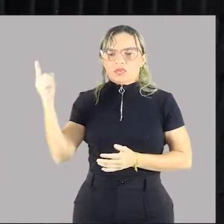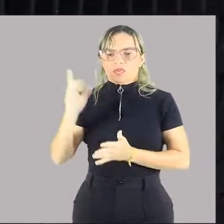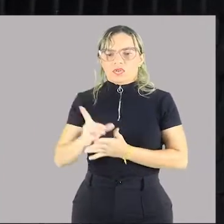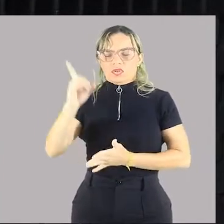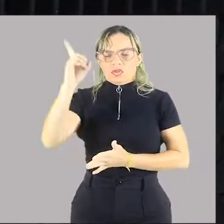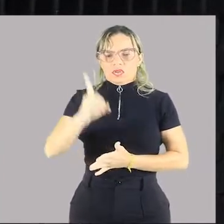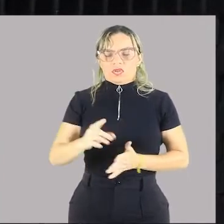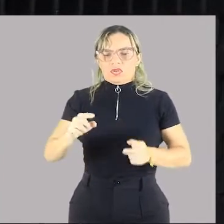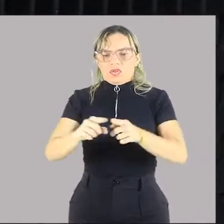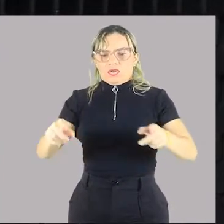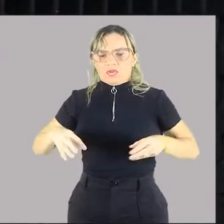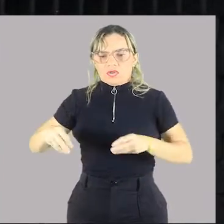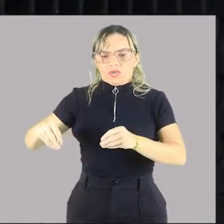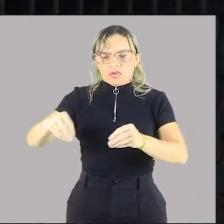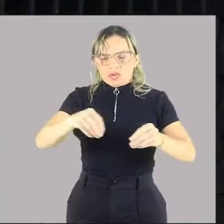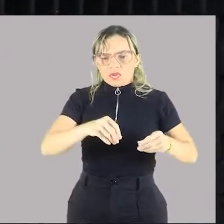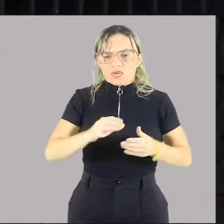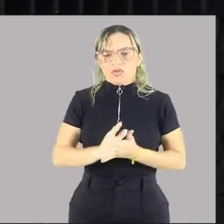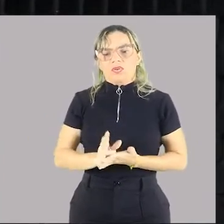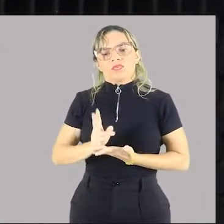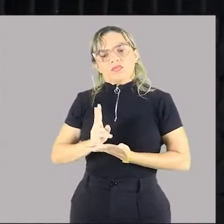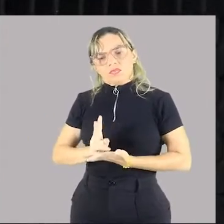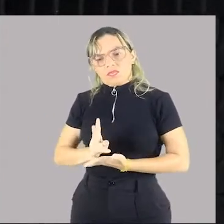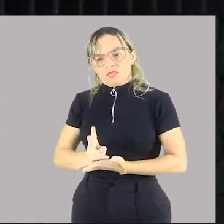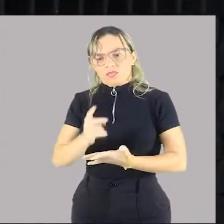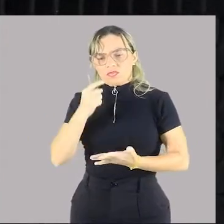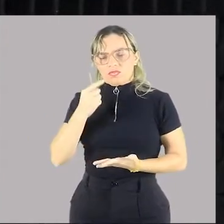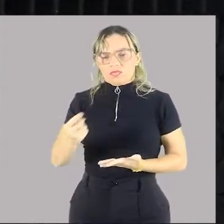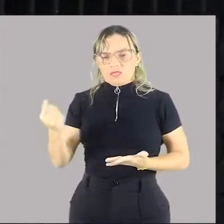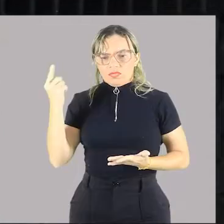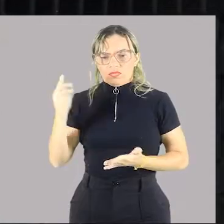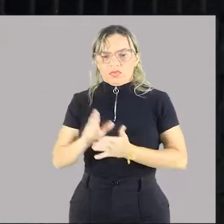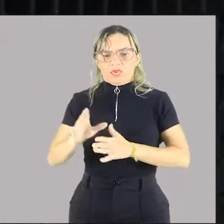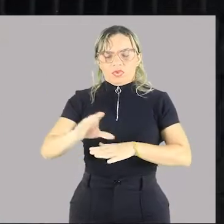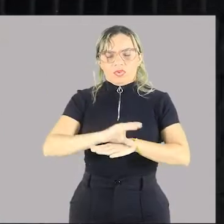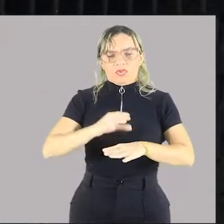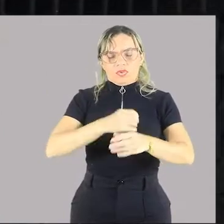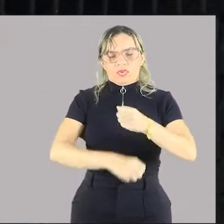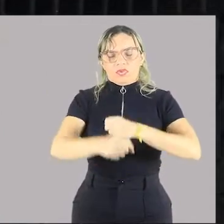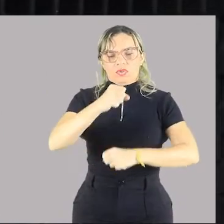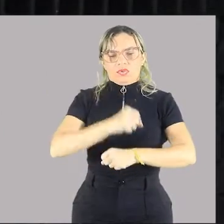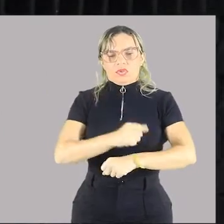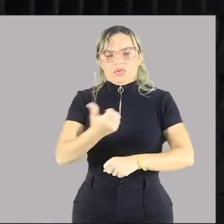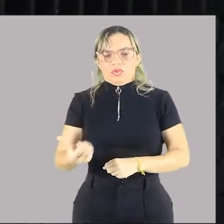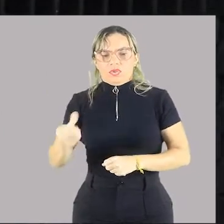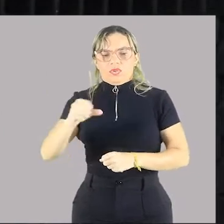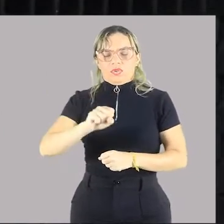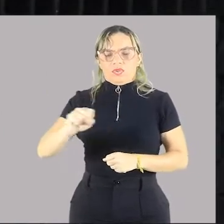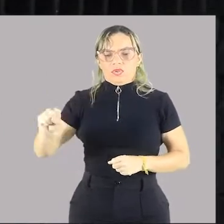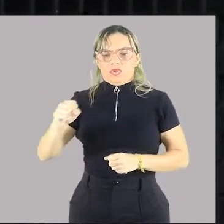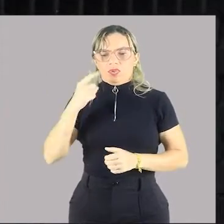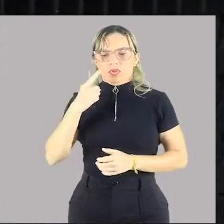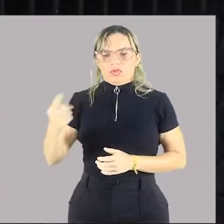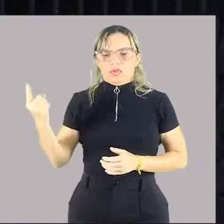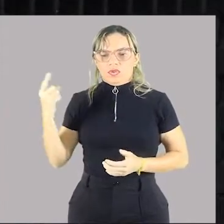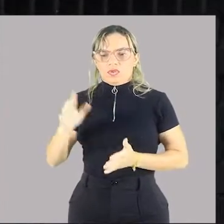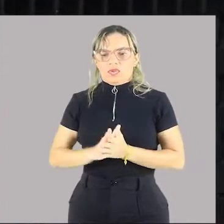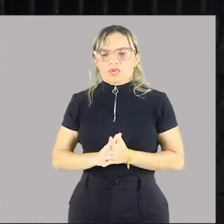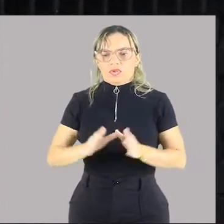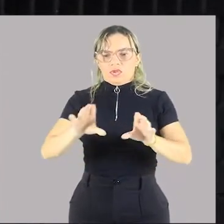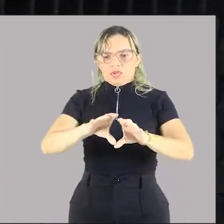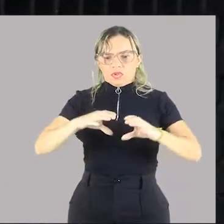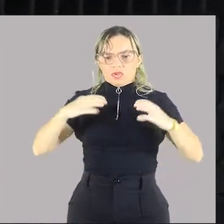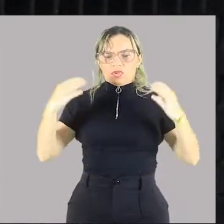propriedade definitiva, está lá na Constituição de 88, o direito da propriedade definitiva para